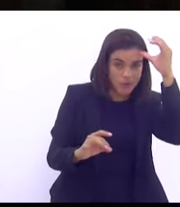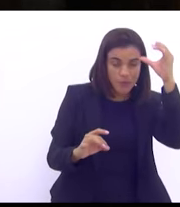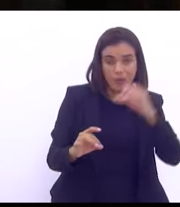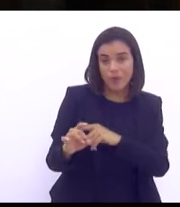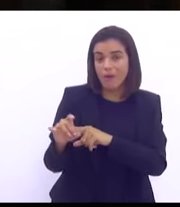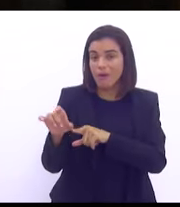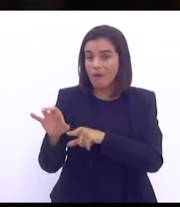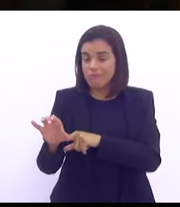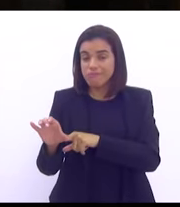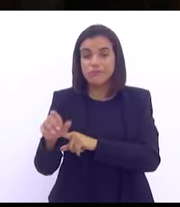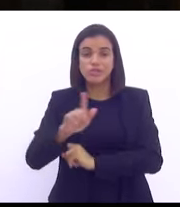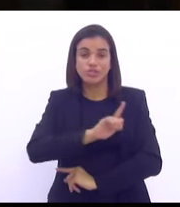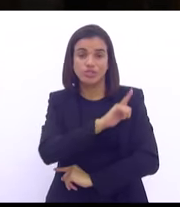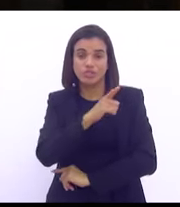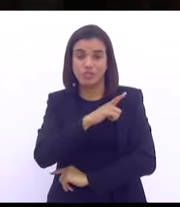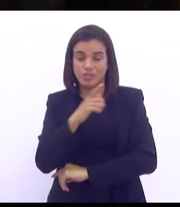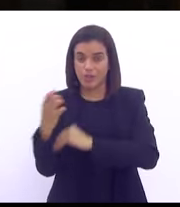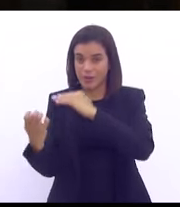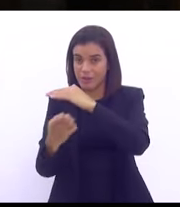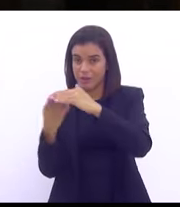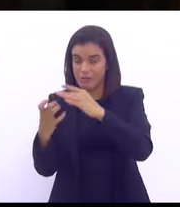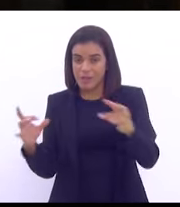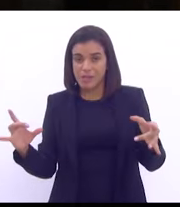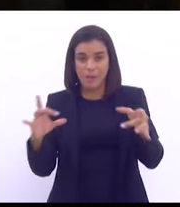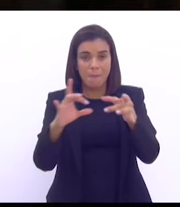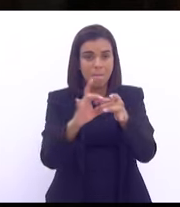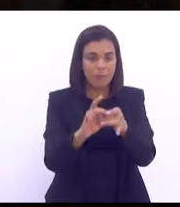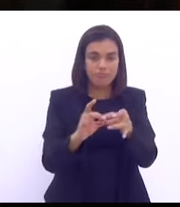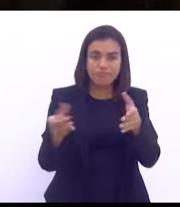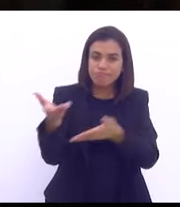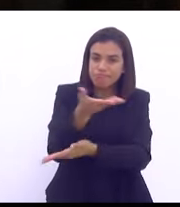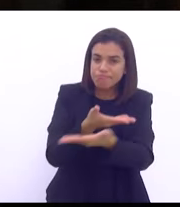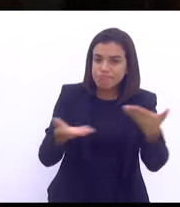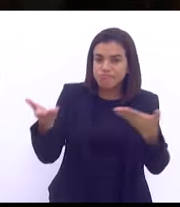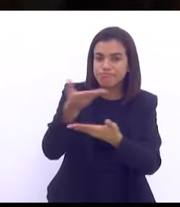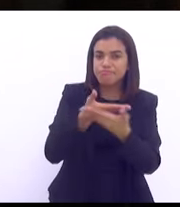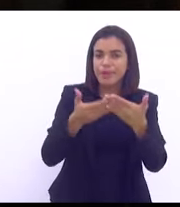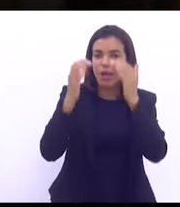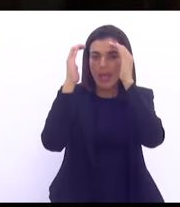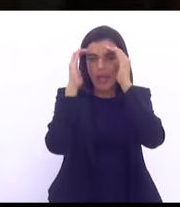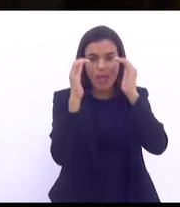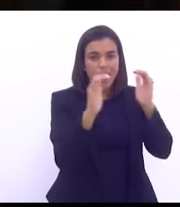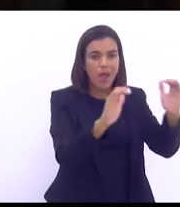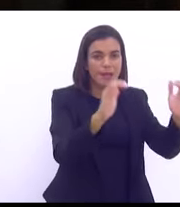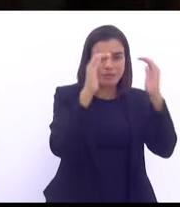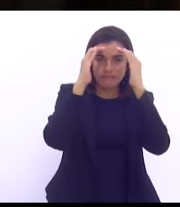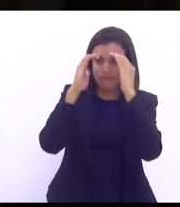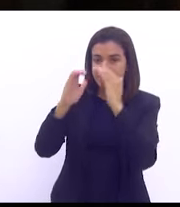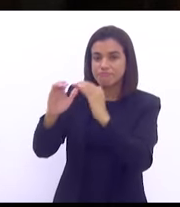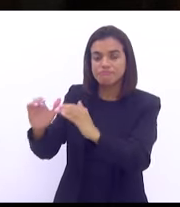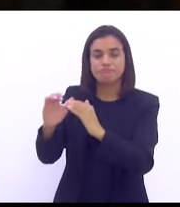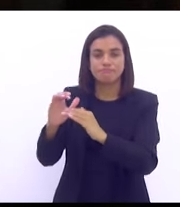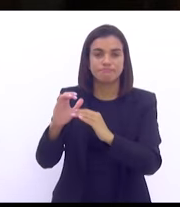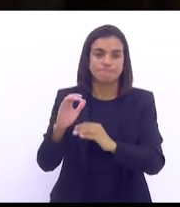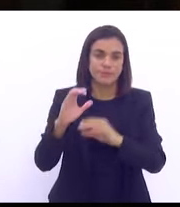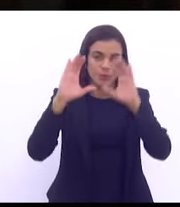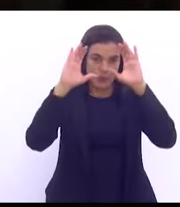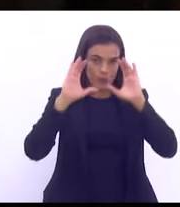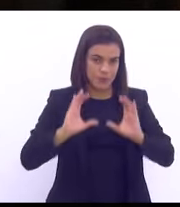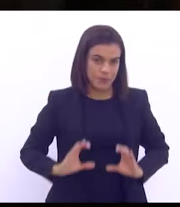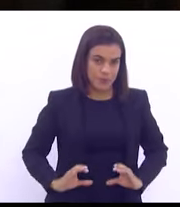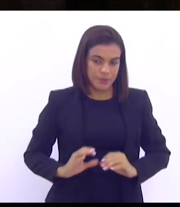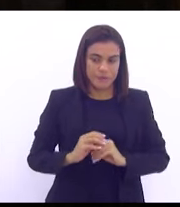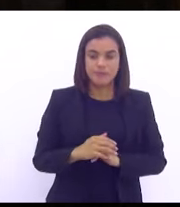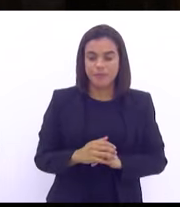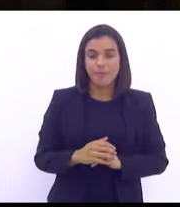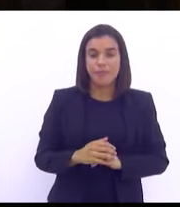e gestão da concessionária tenha respeito com o cidadão. Volto a